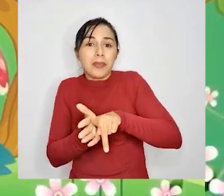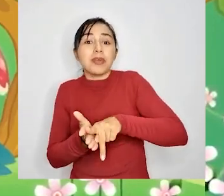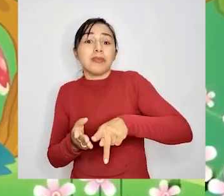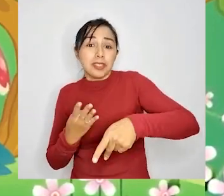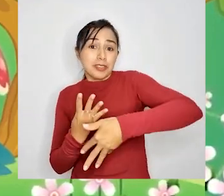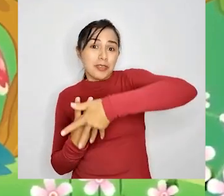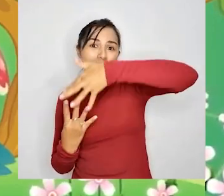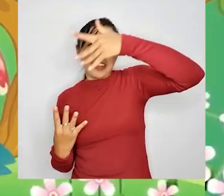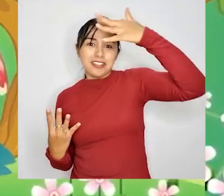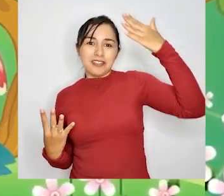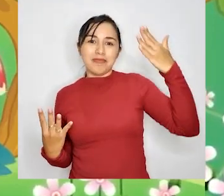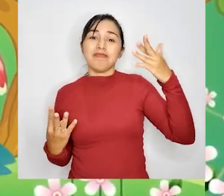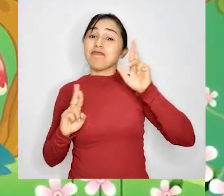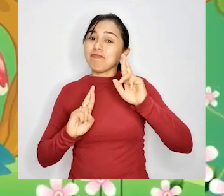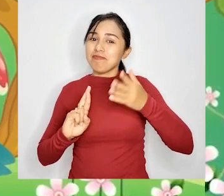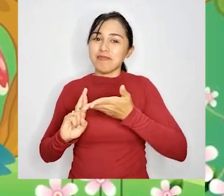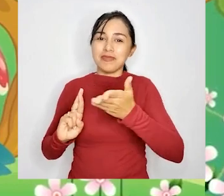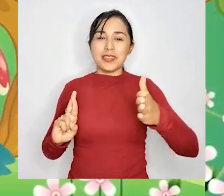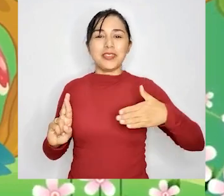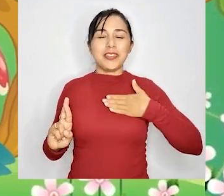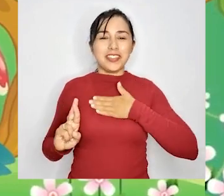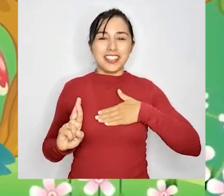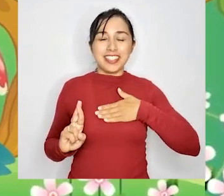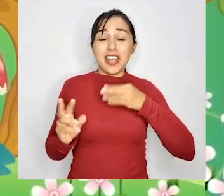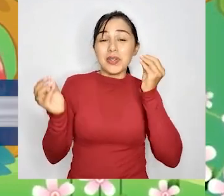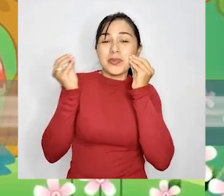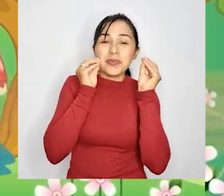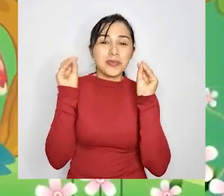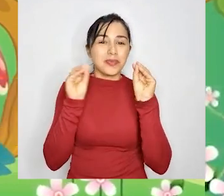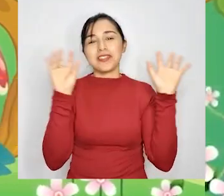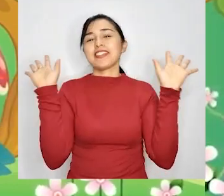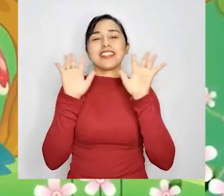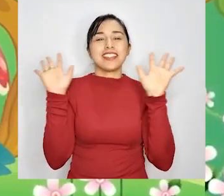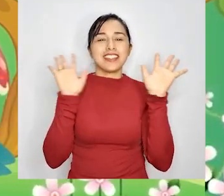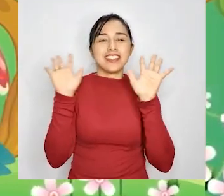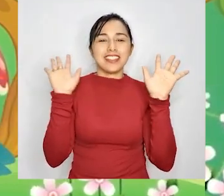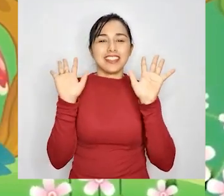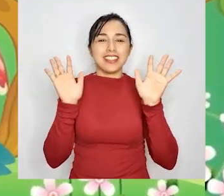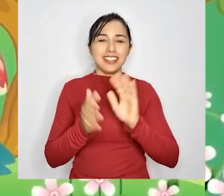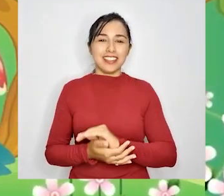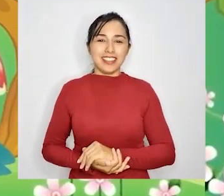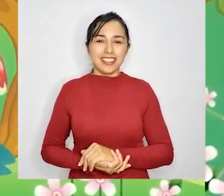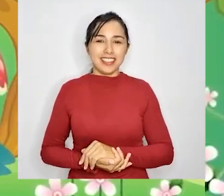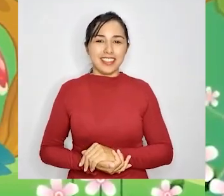arco-íris. Espero que vocês tenham gostado. Um beijo. Tchau, tchau.